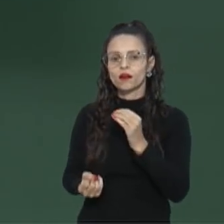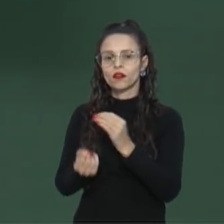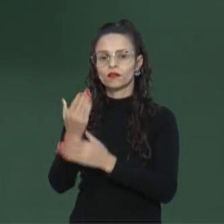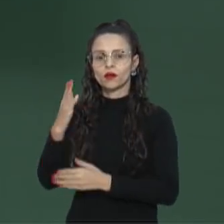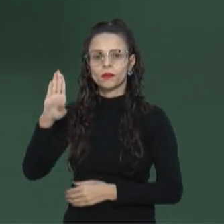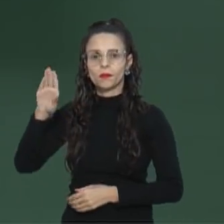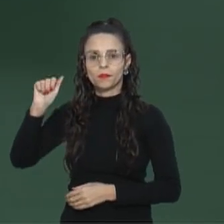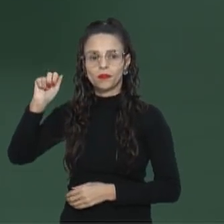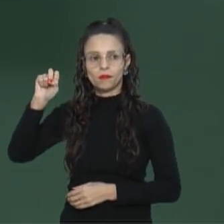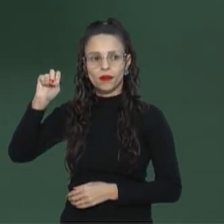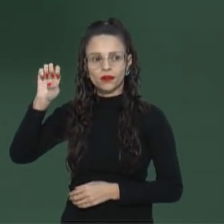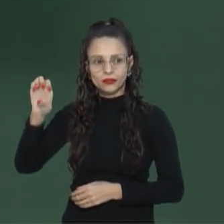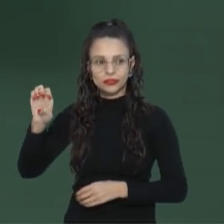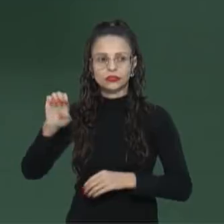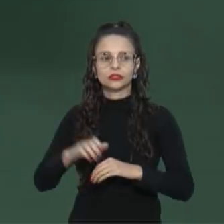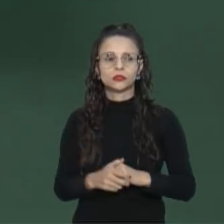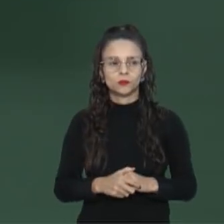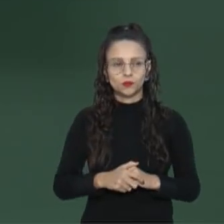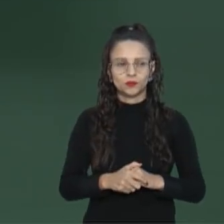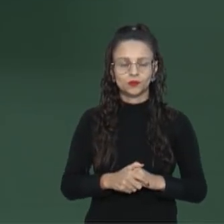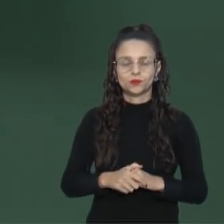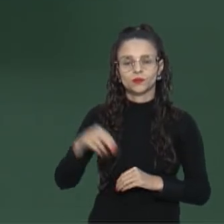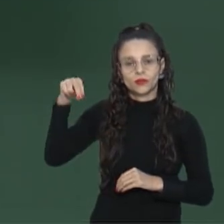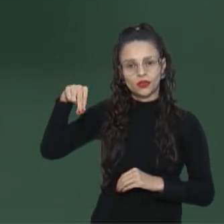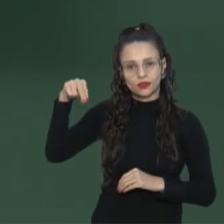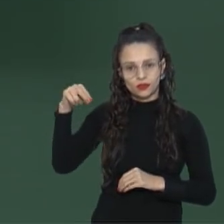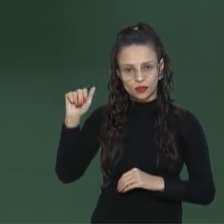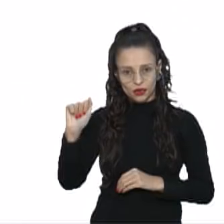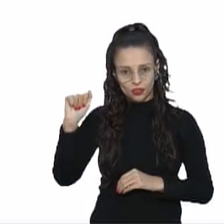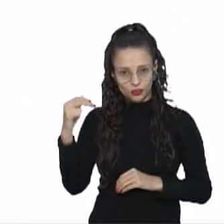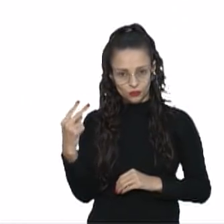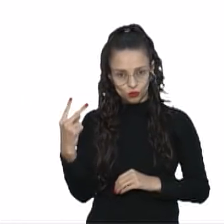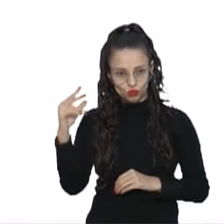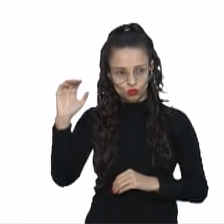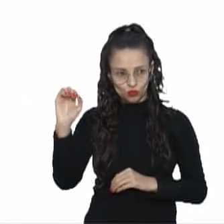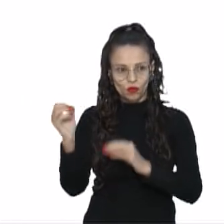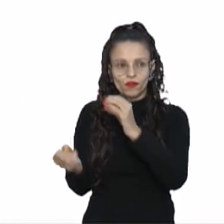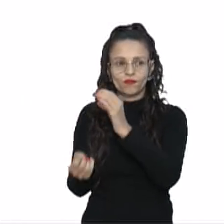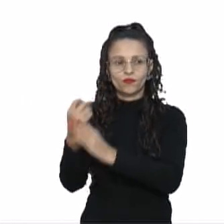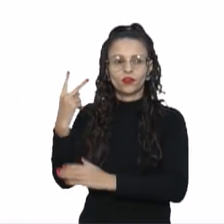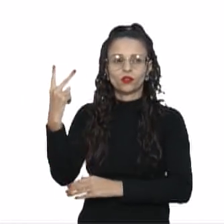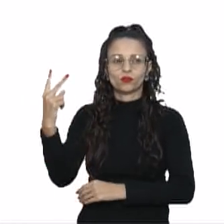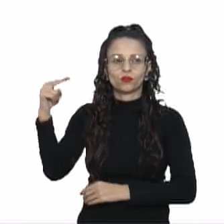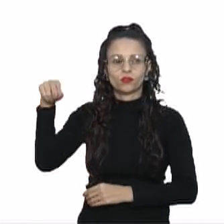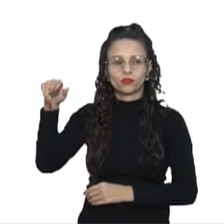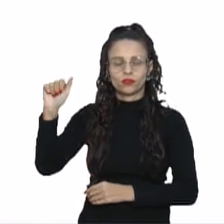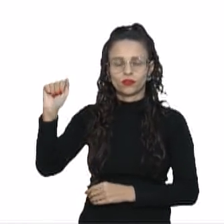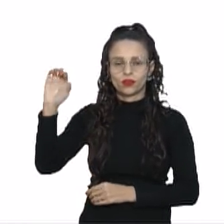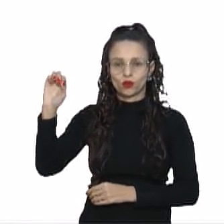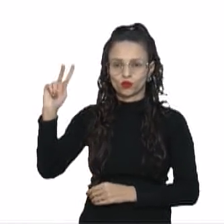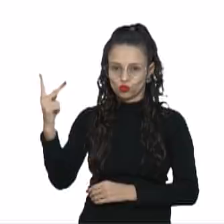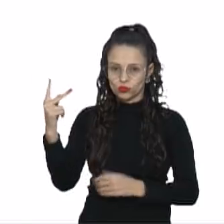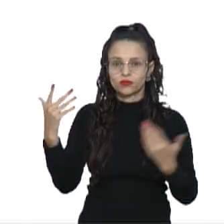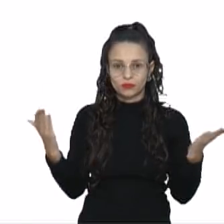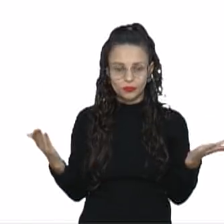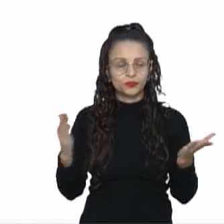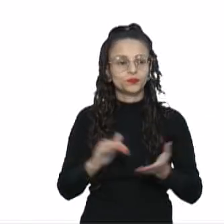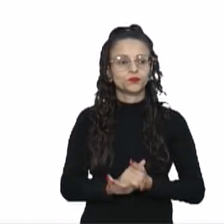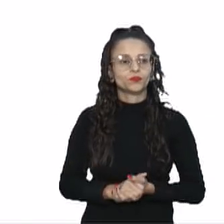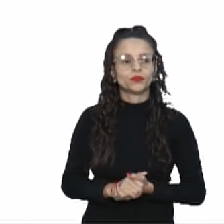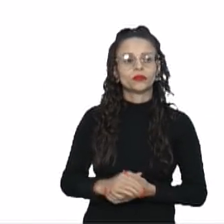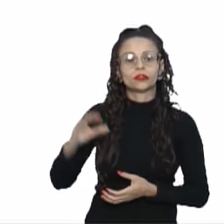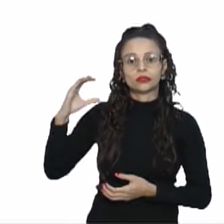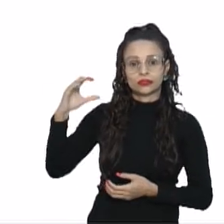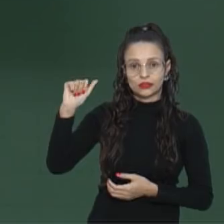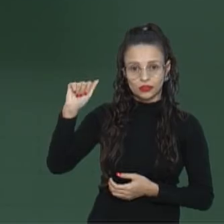Óxido de sódio reage com água, vira hidróxido de sódio. Maravilha, soda cáustica. Óxido